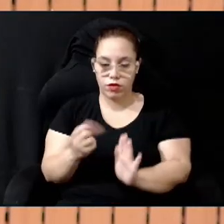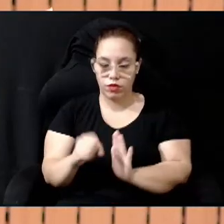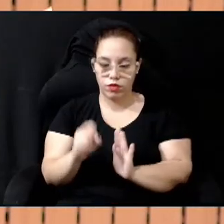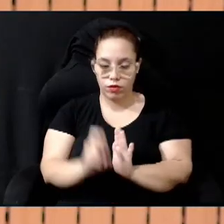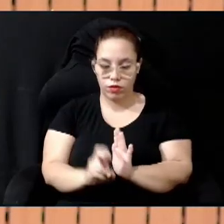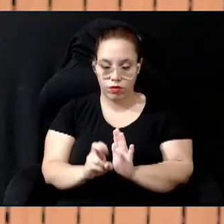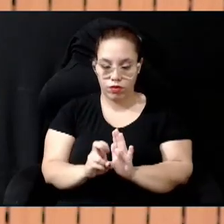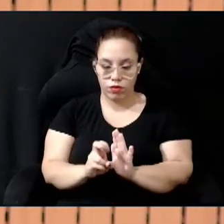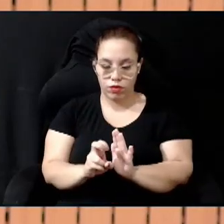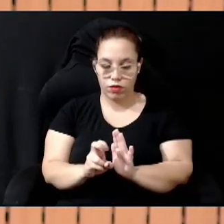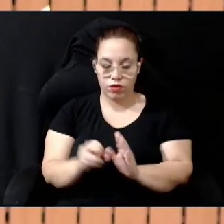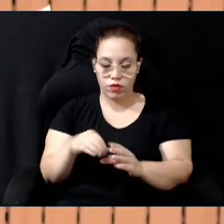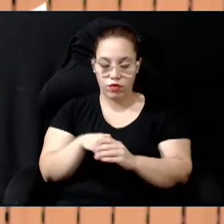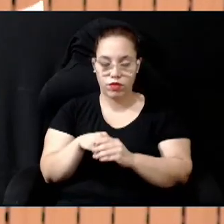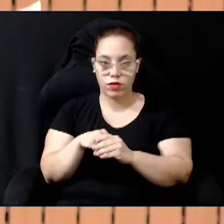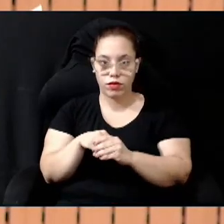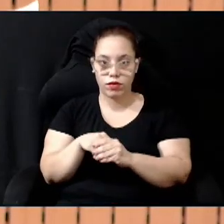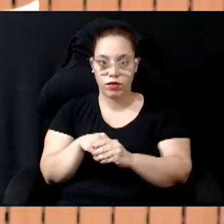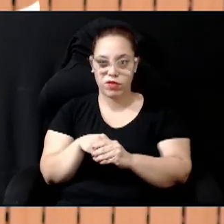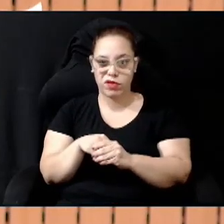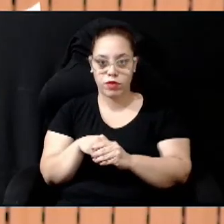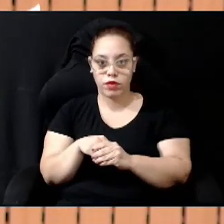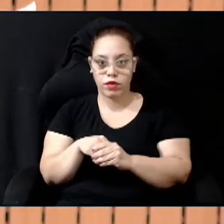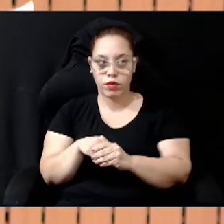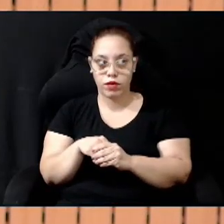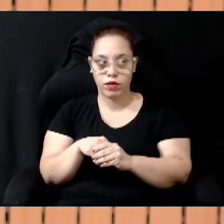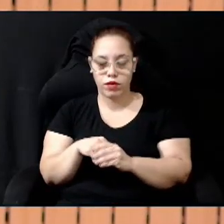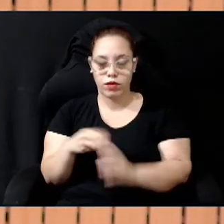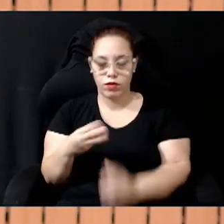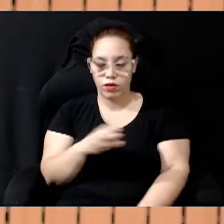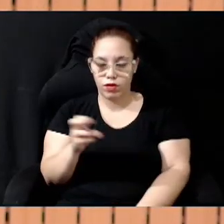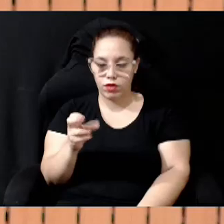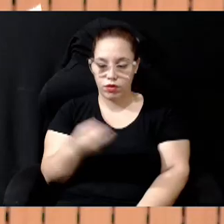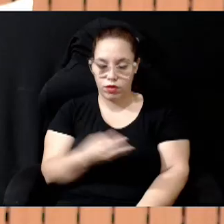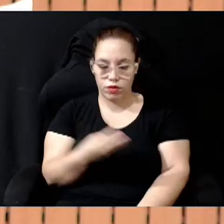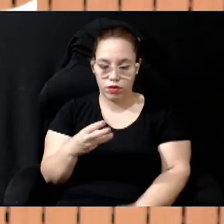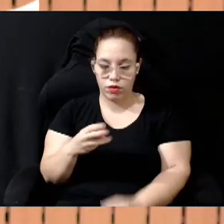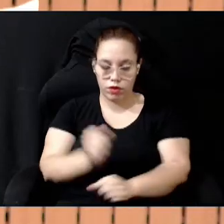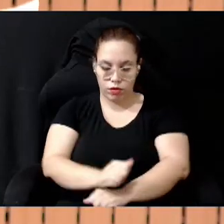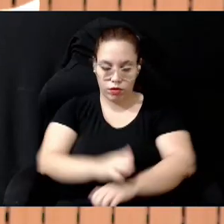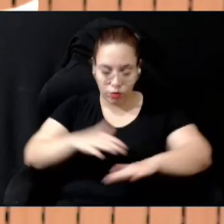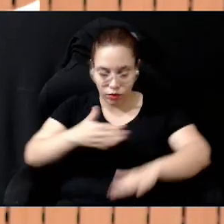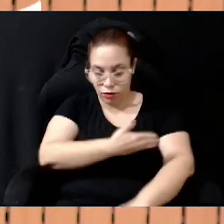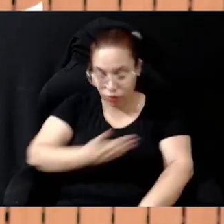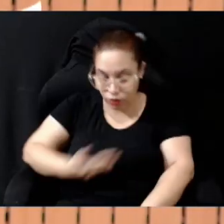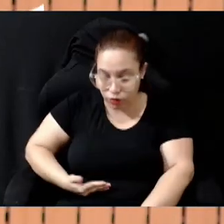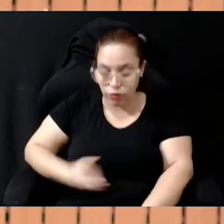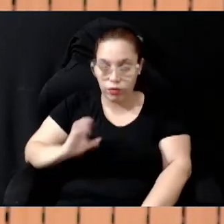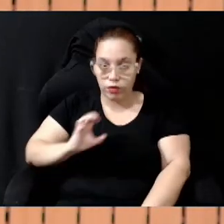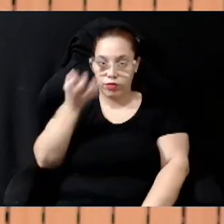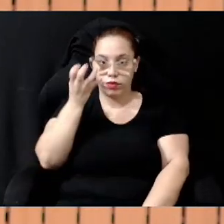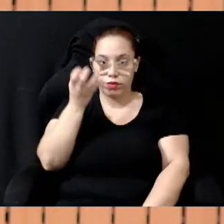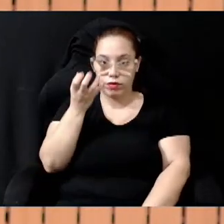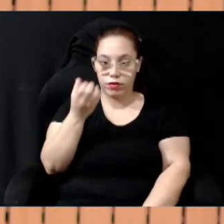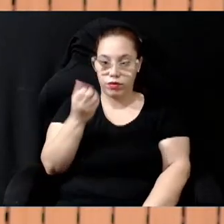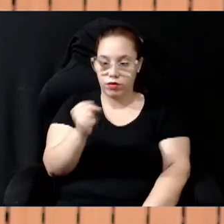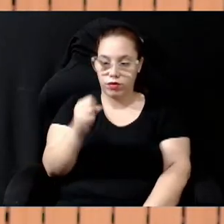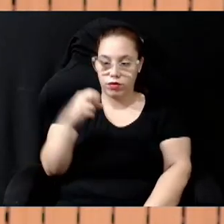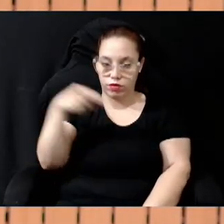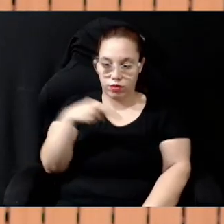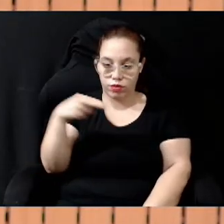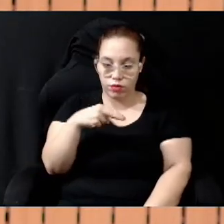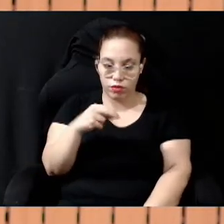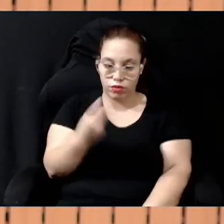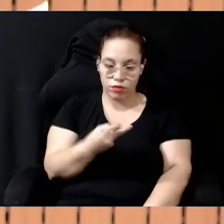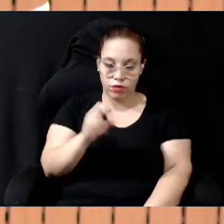Interno da Câmara Municipal de Campinas, a 33ª audiência pública, a realizar-se no dia 8 de novembro de